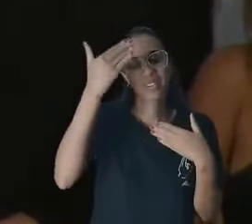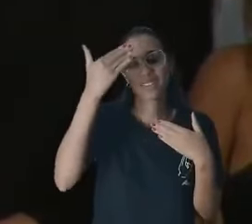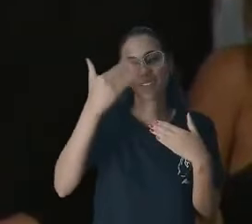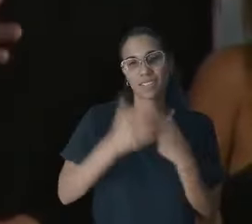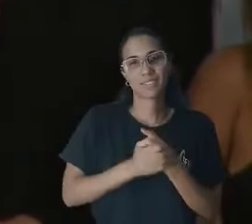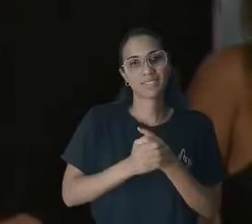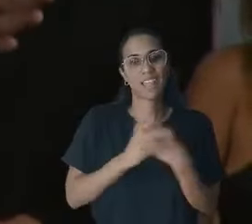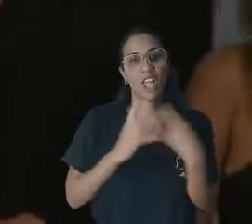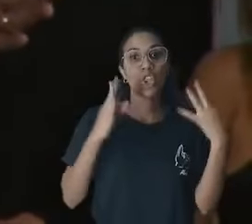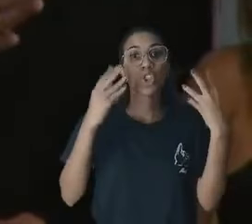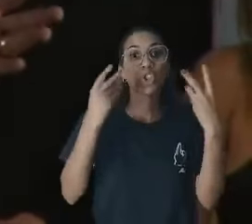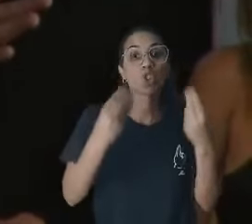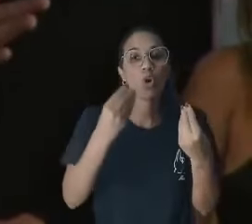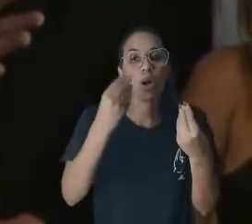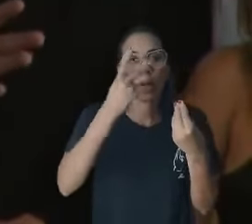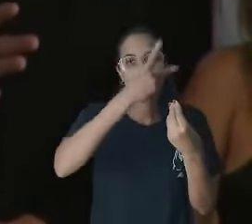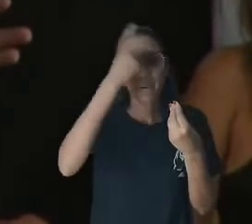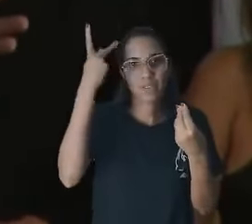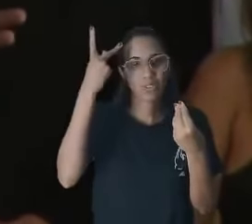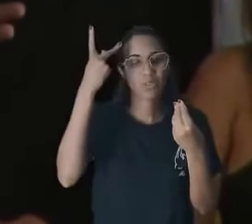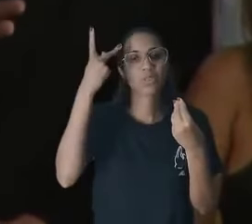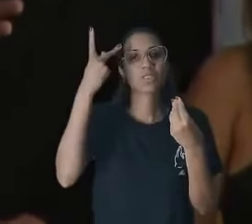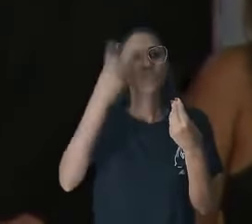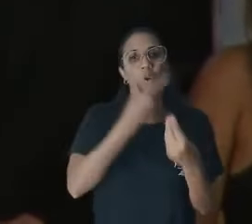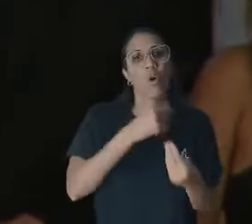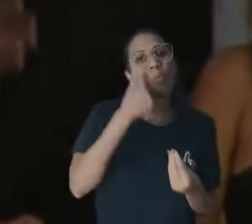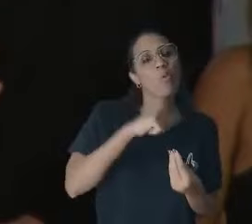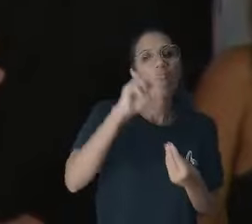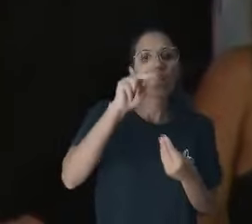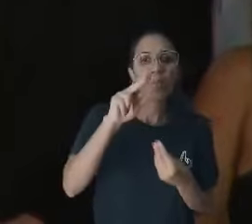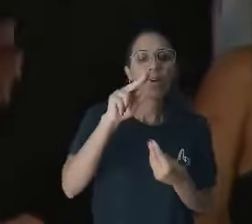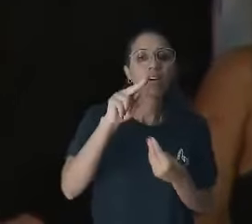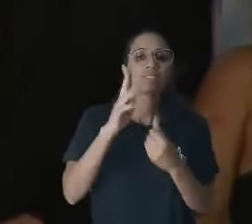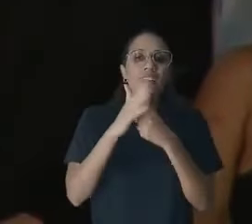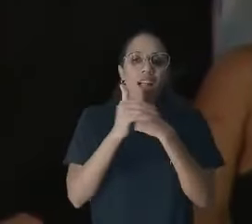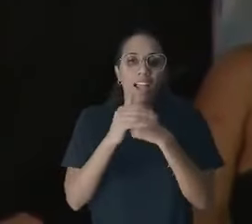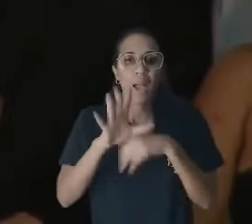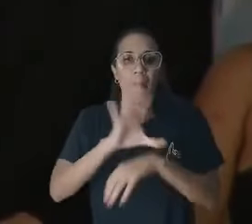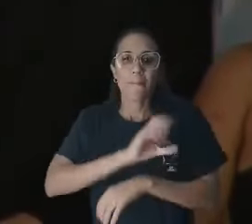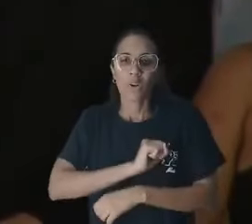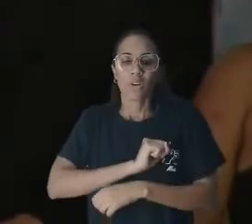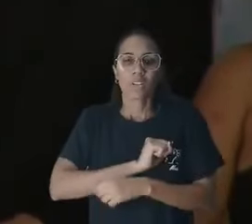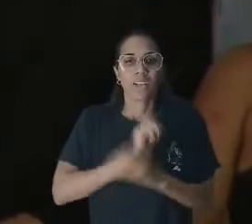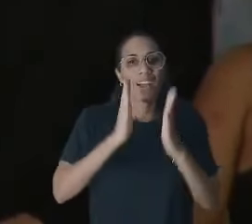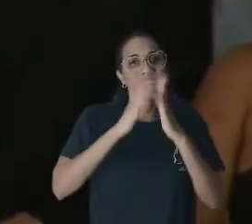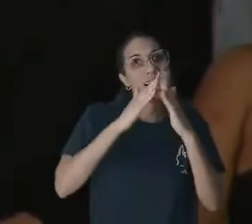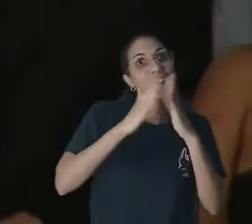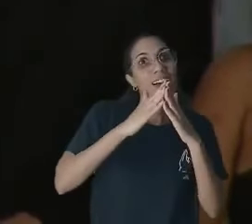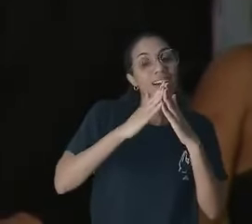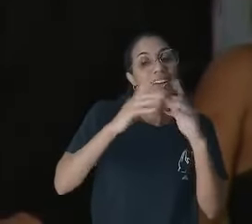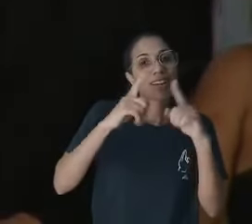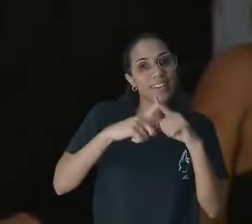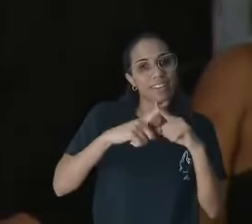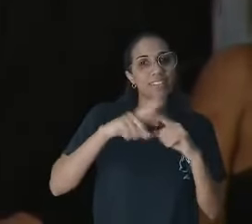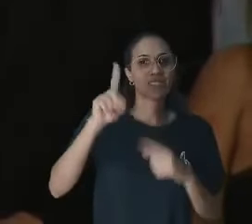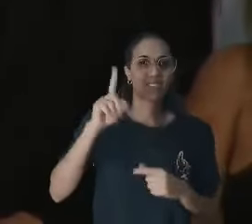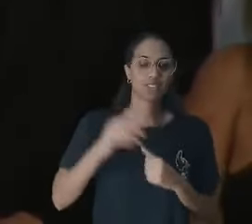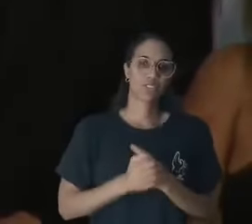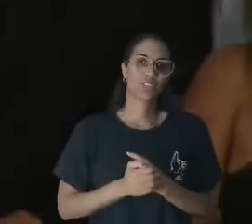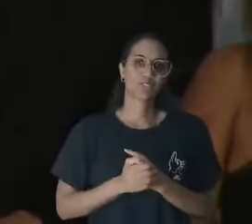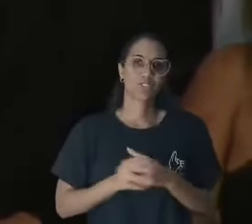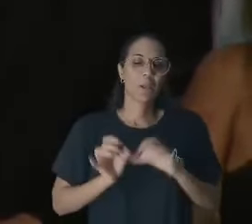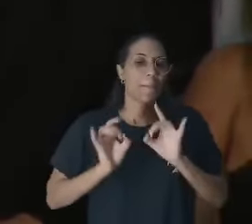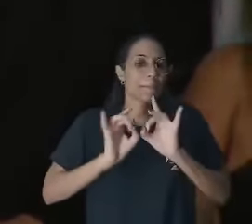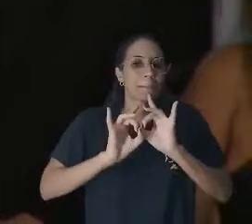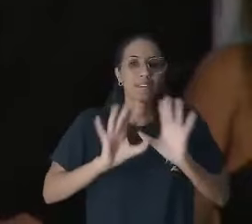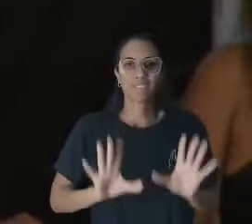a todos esses irmãos e irmãs que, com carinho, com amor, com dedicação, com garra, com desprendimento,